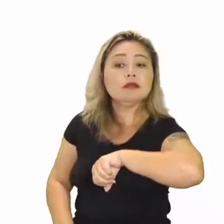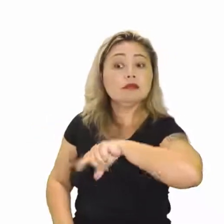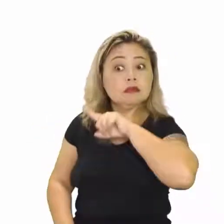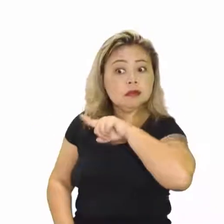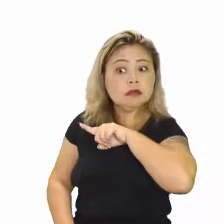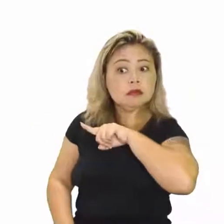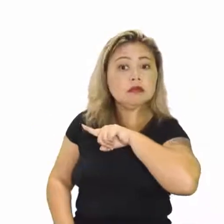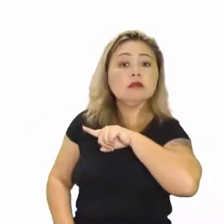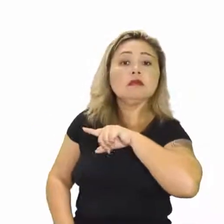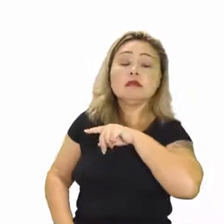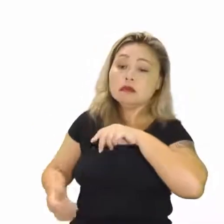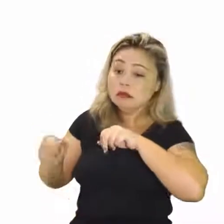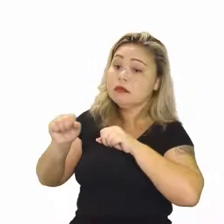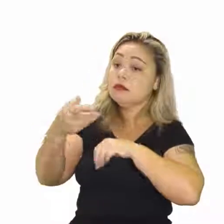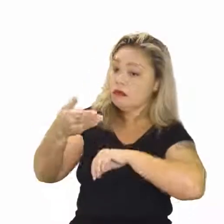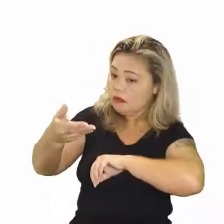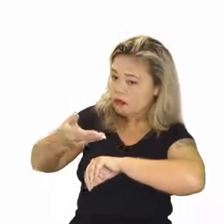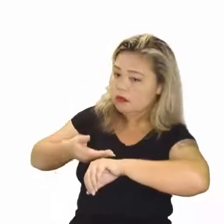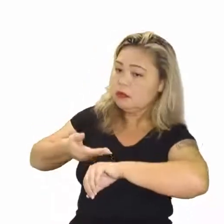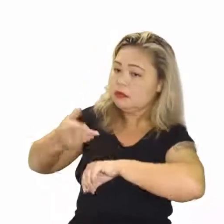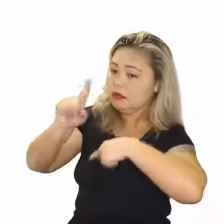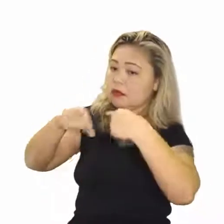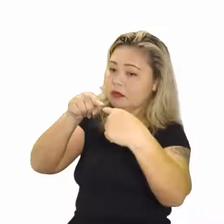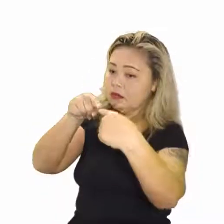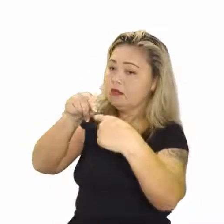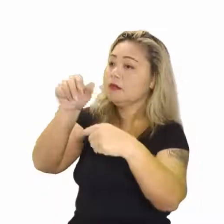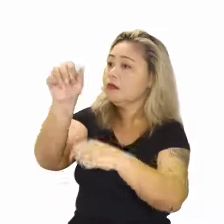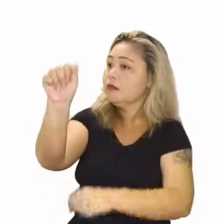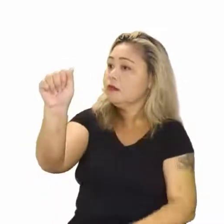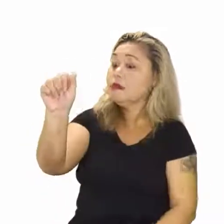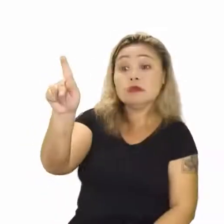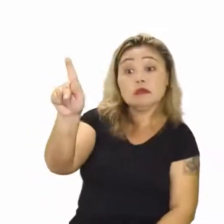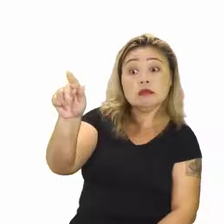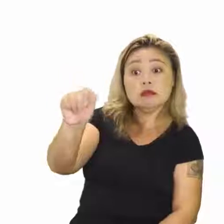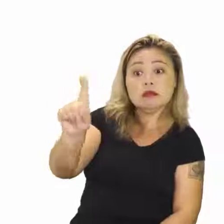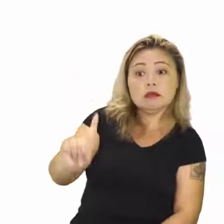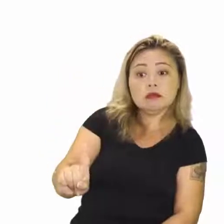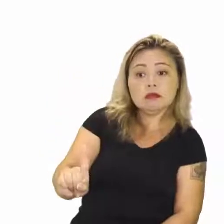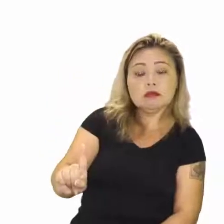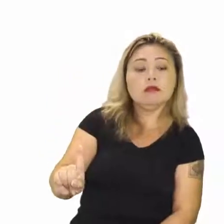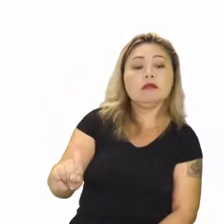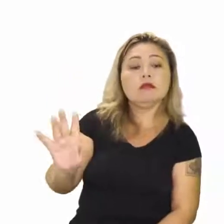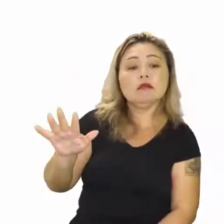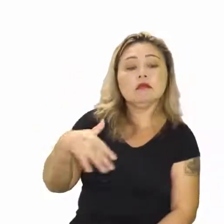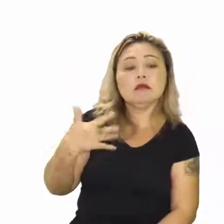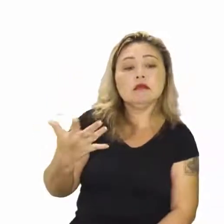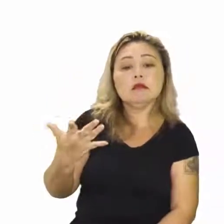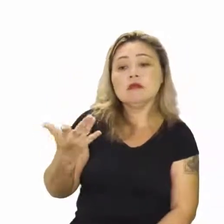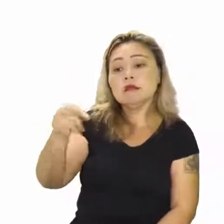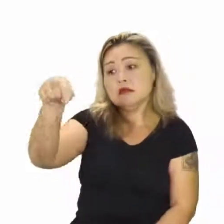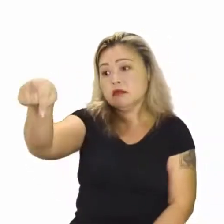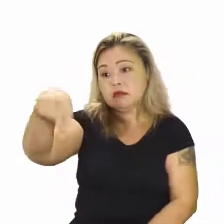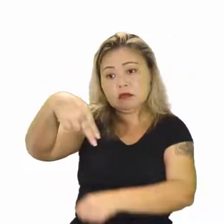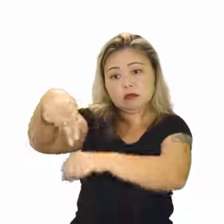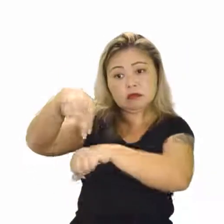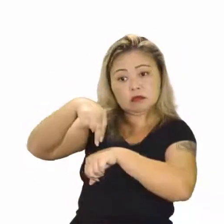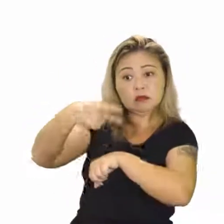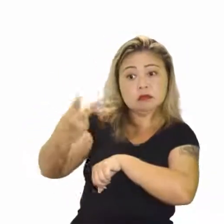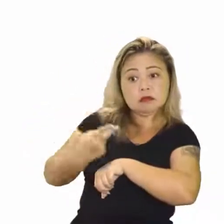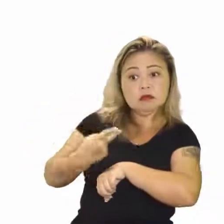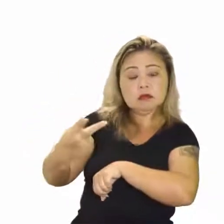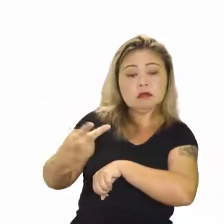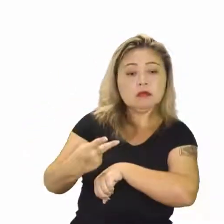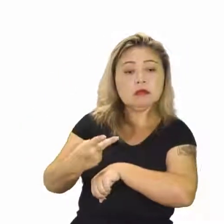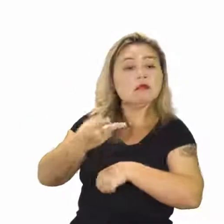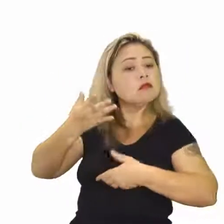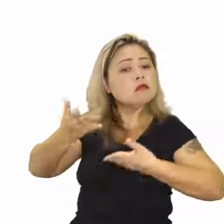Isso, relações amistosas, visando a paz. Tanto de um lado quanto de outro. E